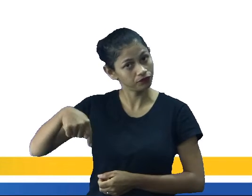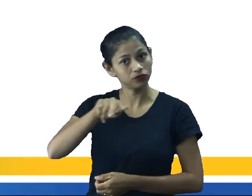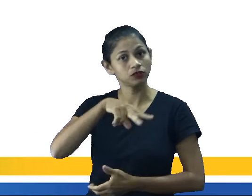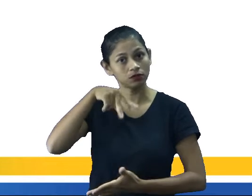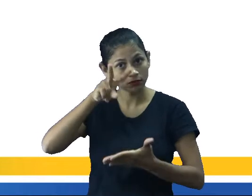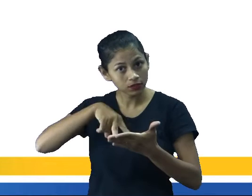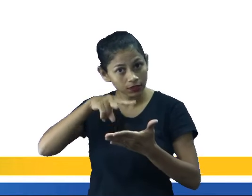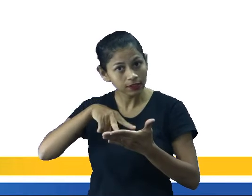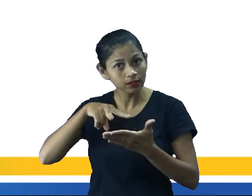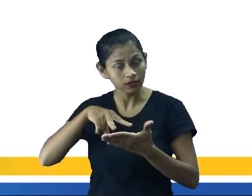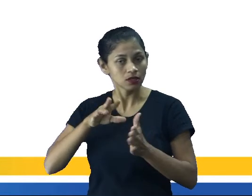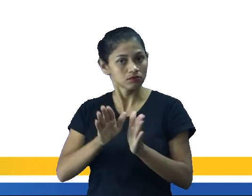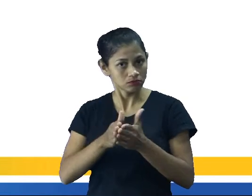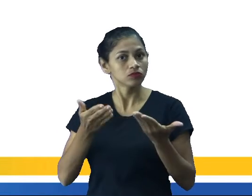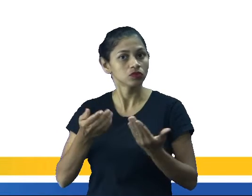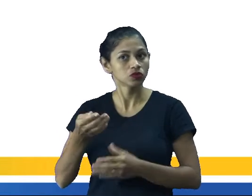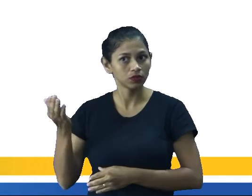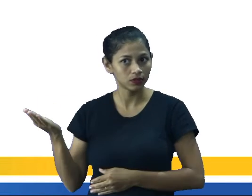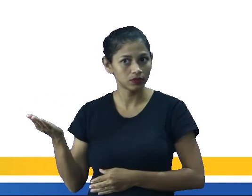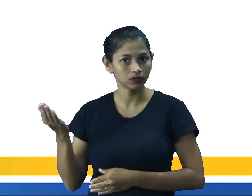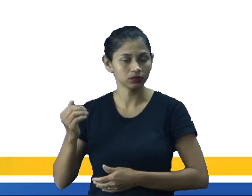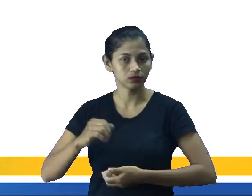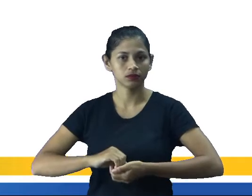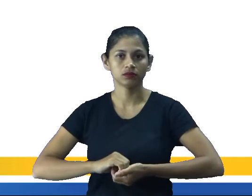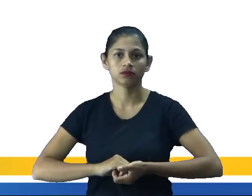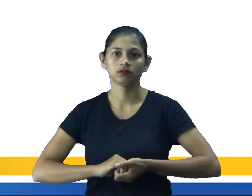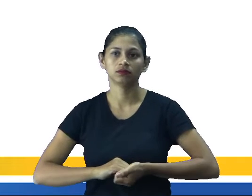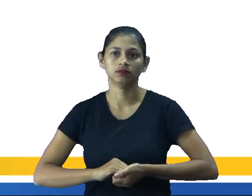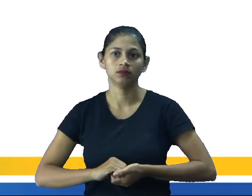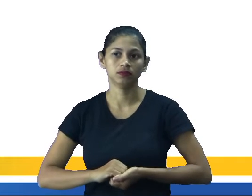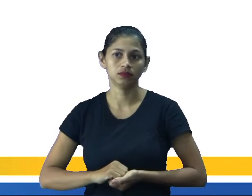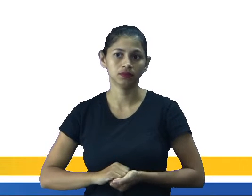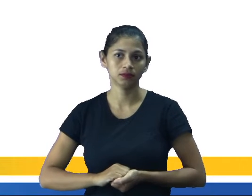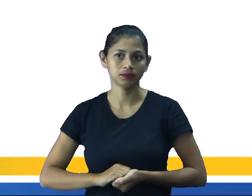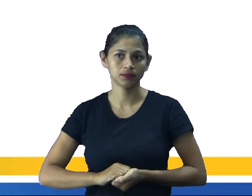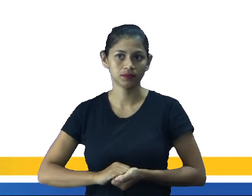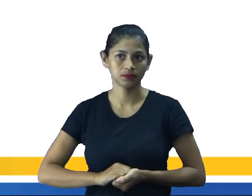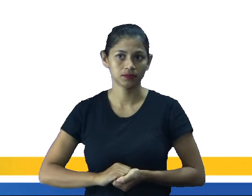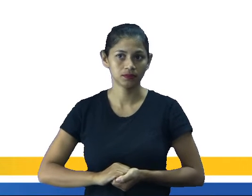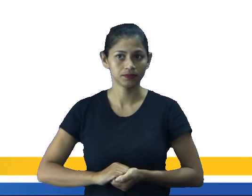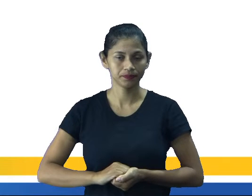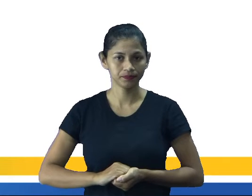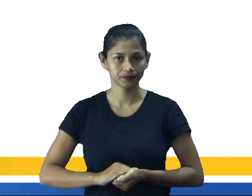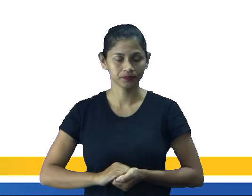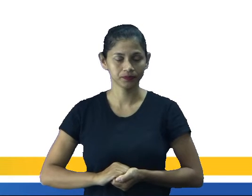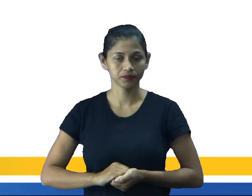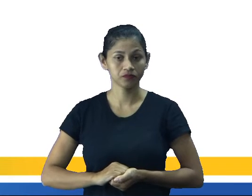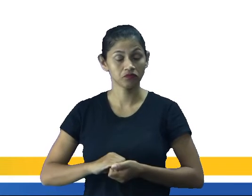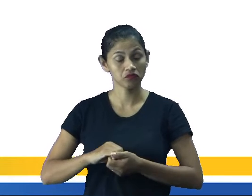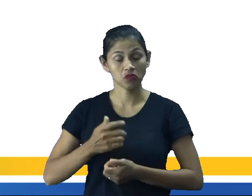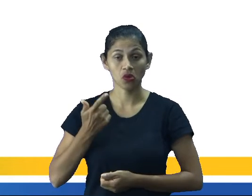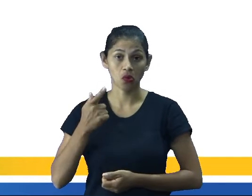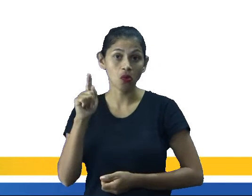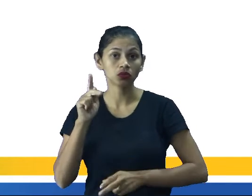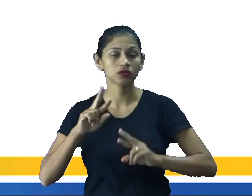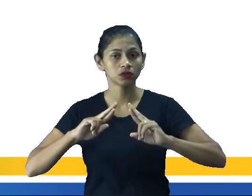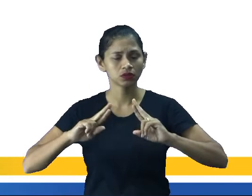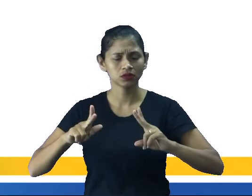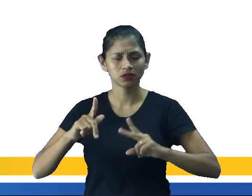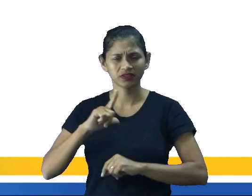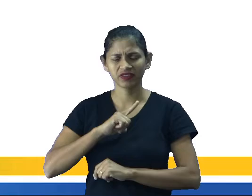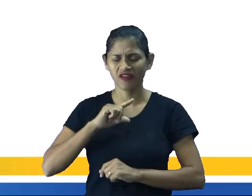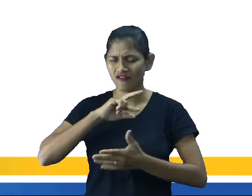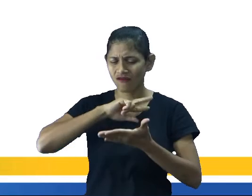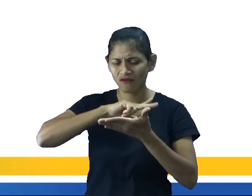é aeróbico ou anaeróbico, nos eucarióticos são aeróbicos. Então, dentre outras diferenças, né, existem